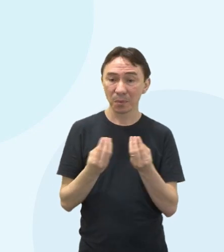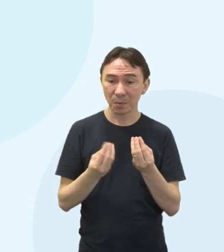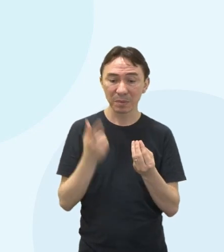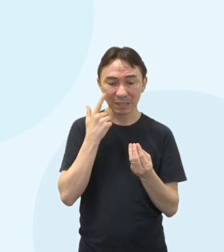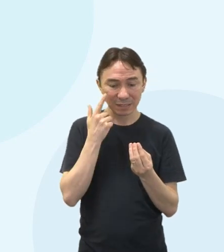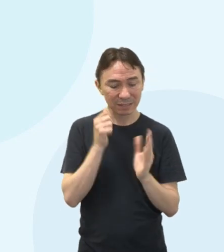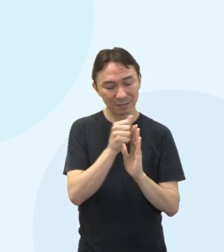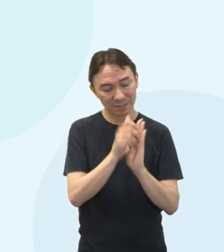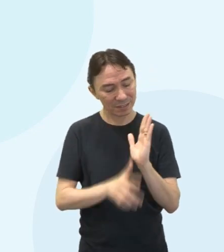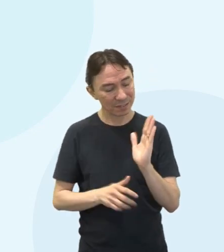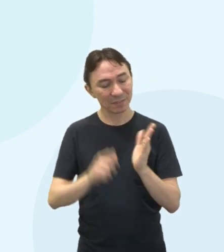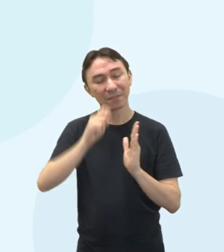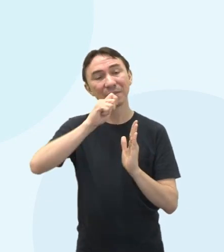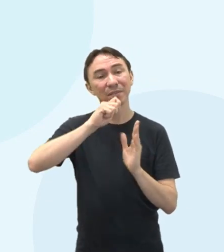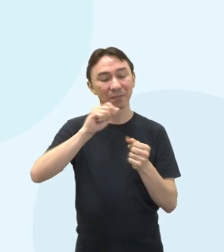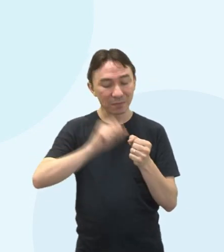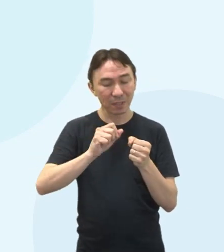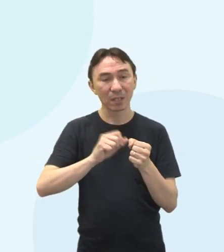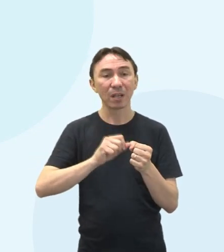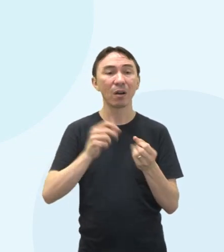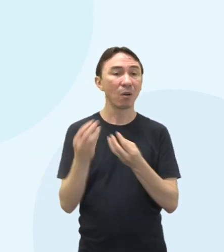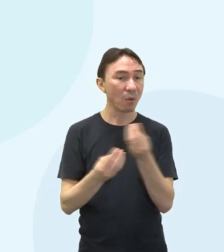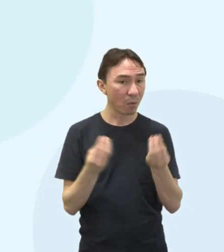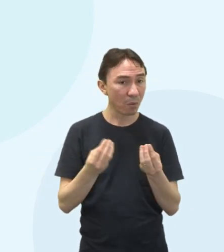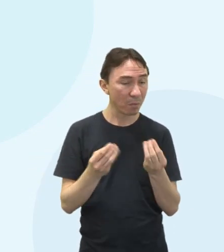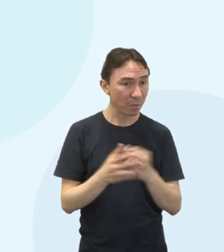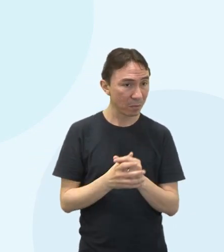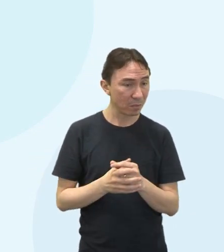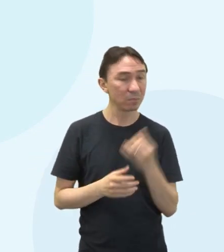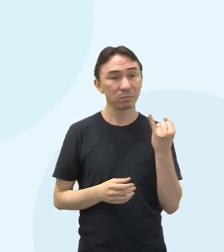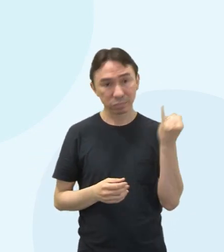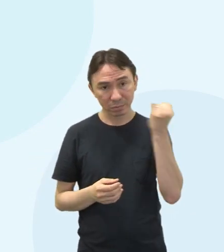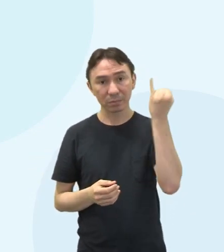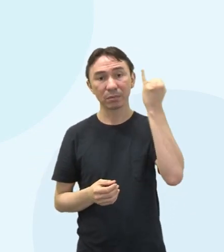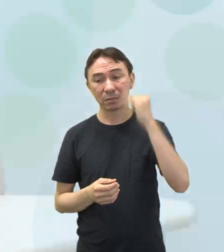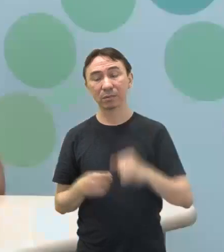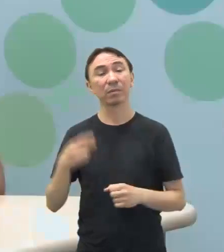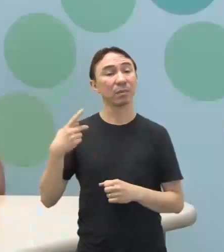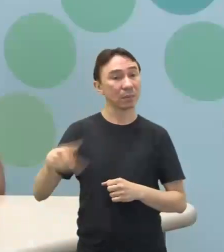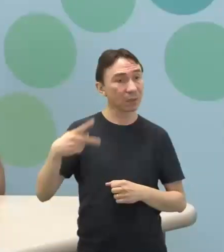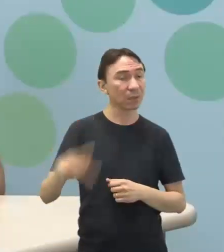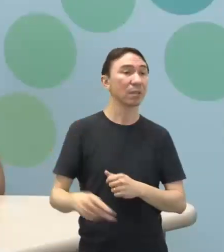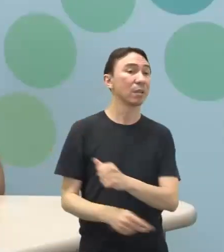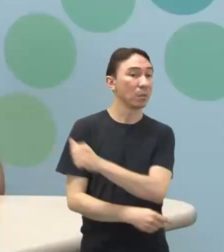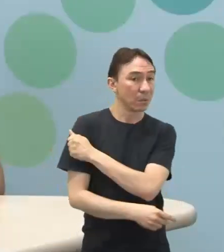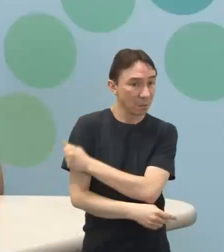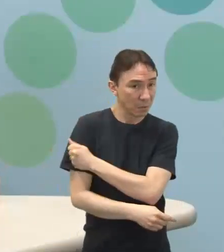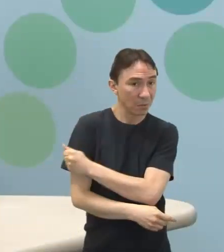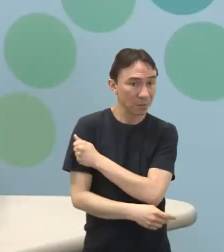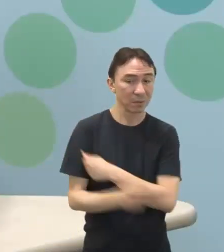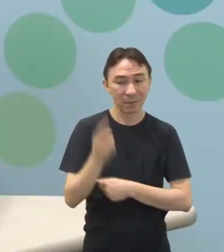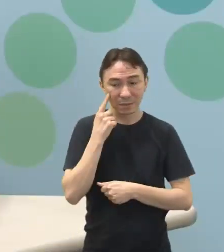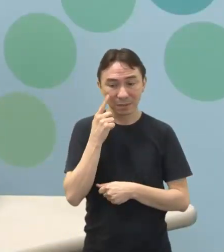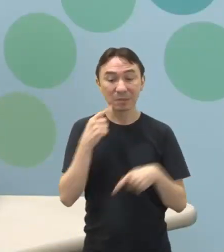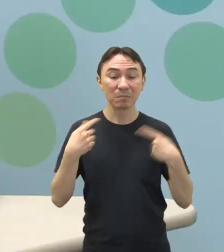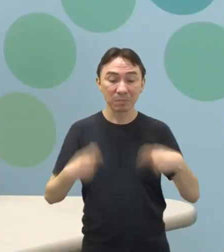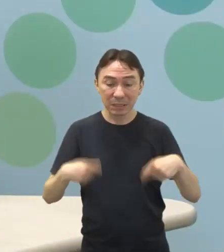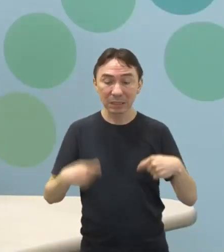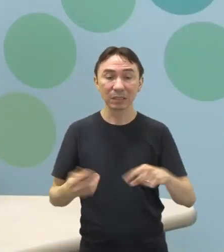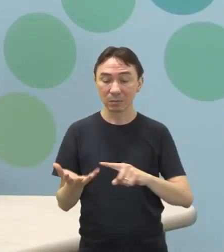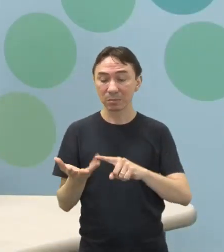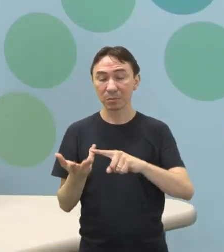se desenvolver lá né se preocupando sempre em amparar aí as necessidades do aluno do nosso estudante